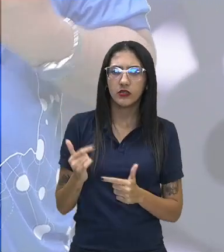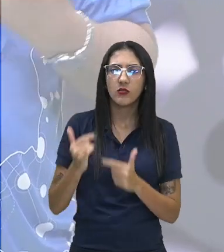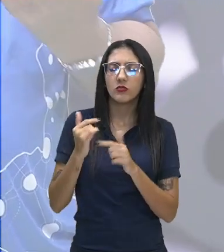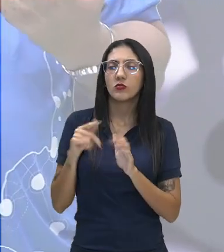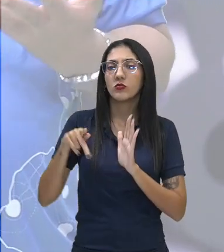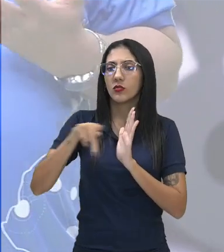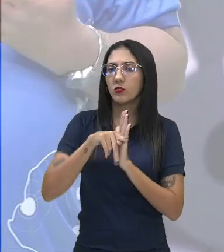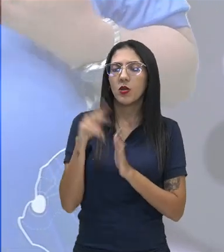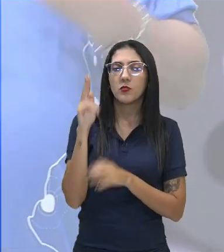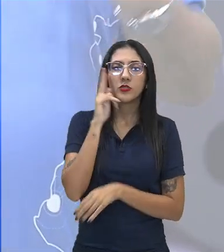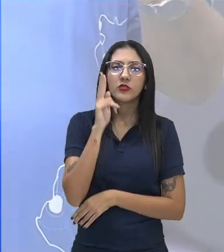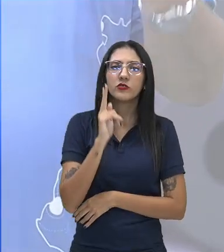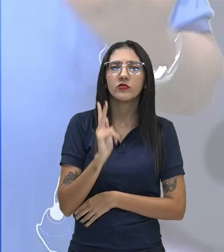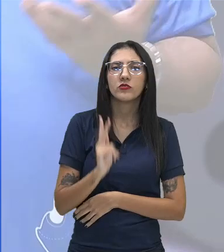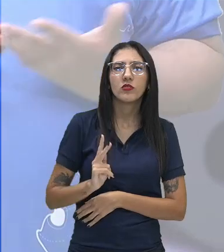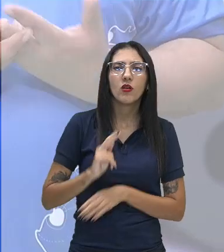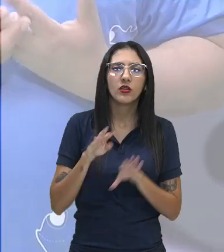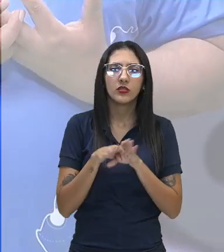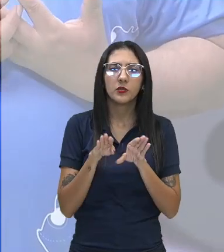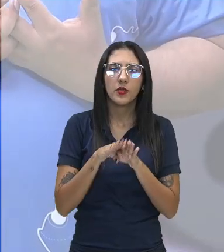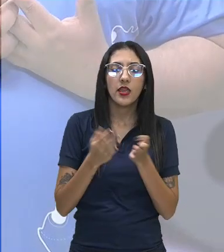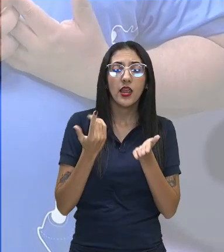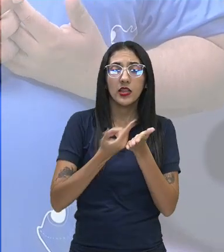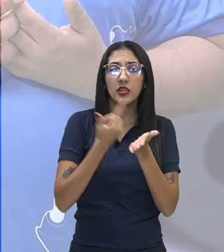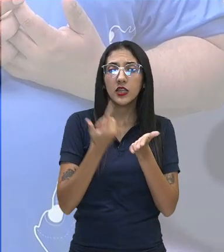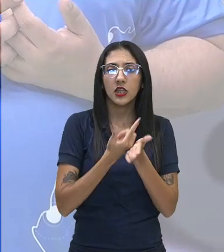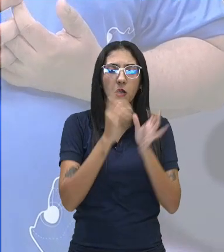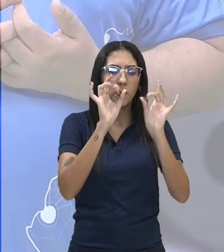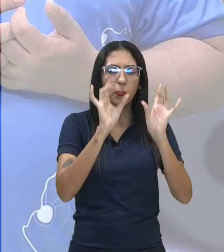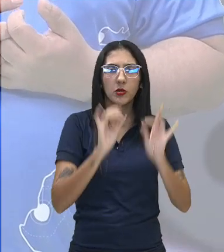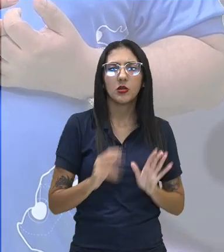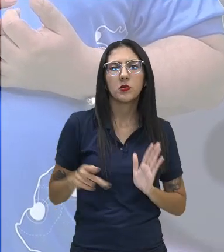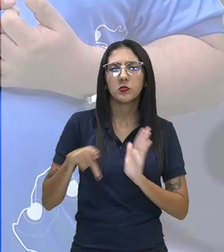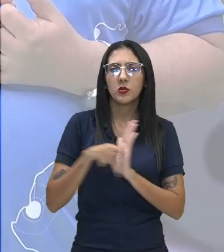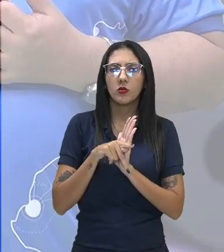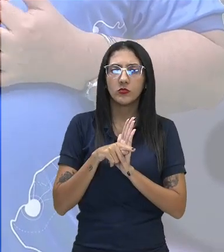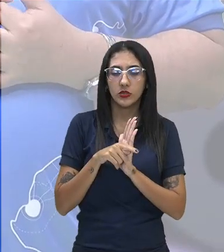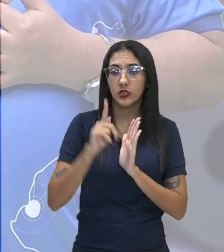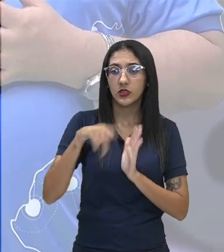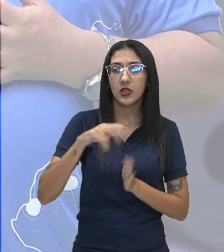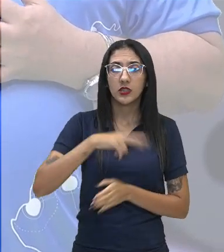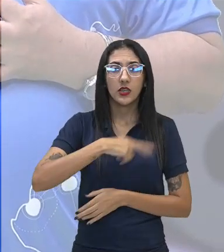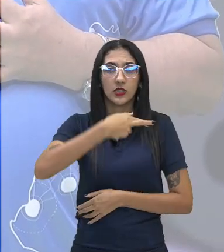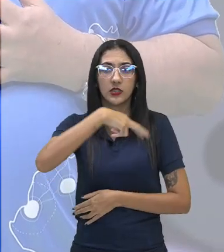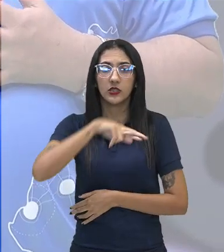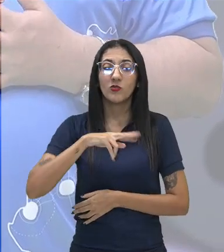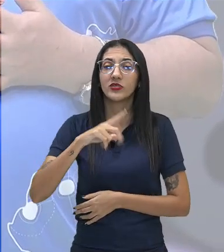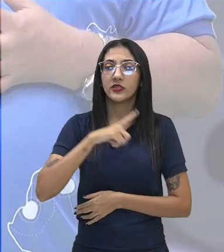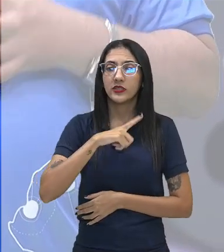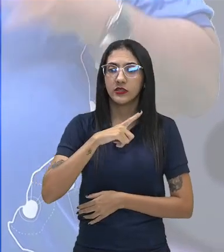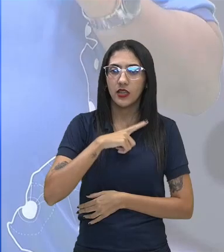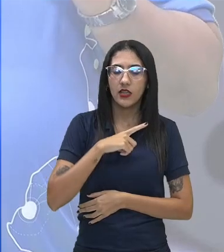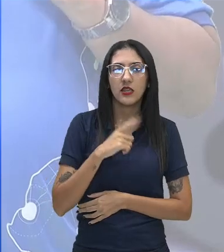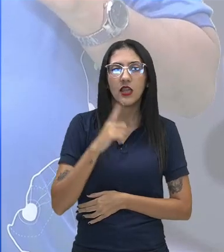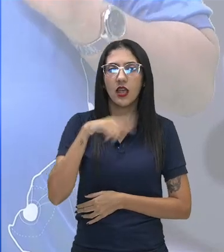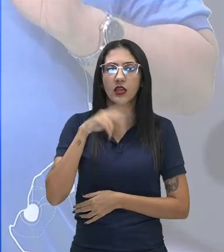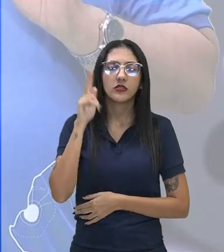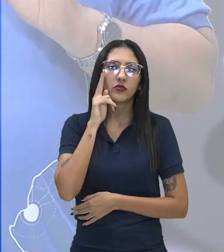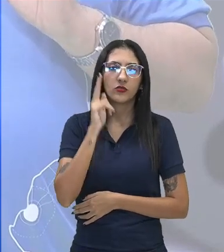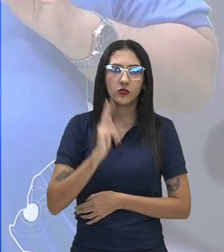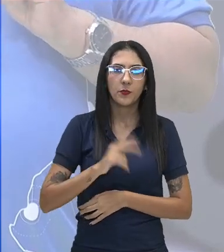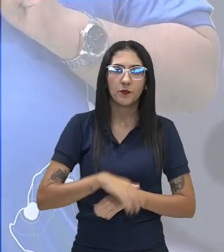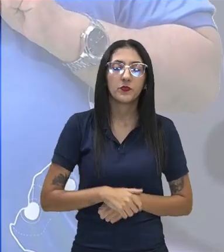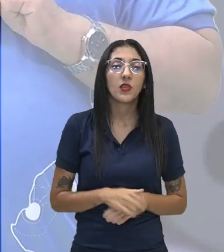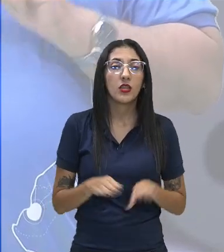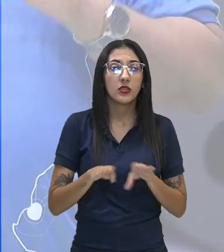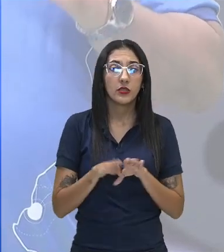suas histórias, às suas escrituras sagradas, aquelas religiões que têm escrituras sagradas. É importante também